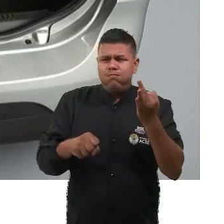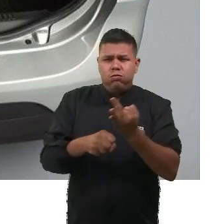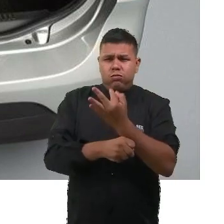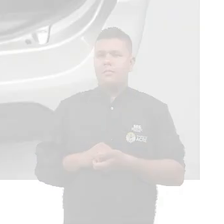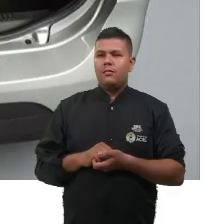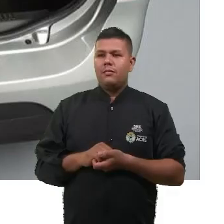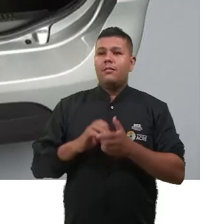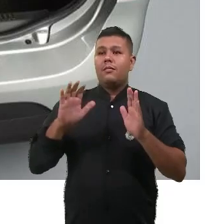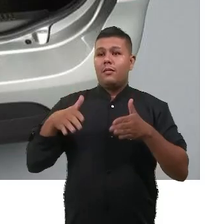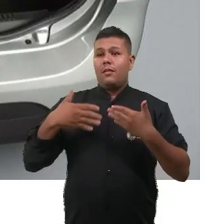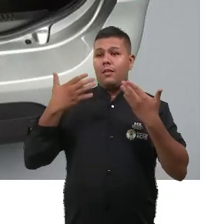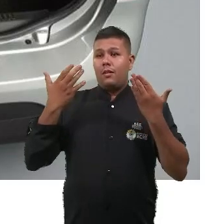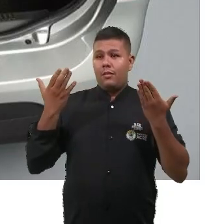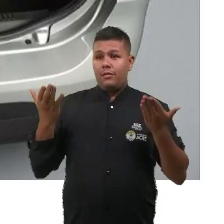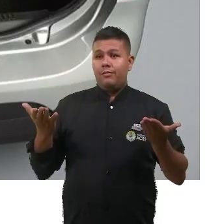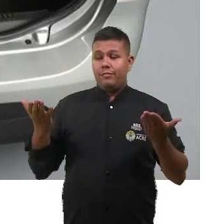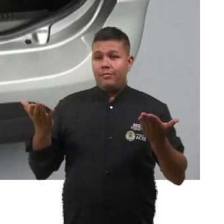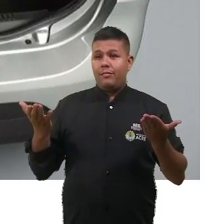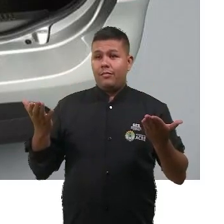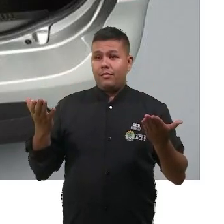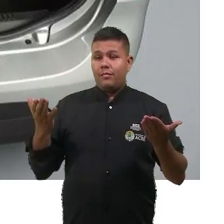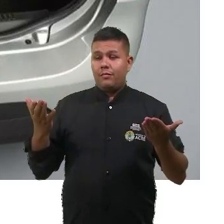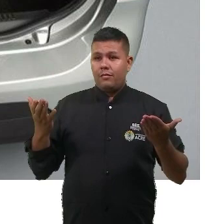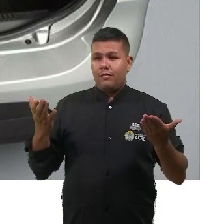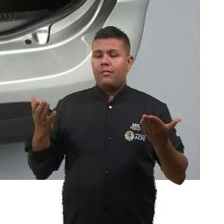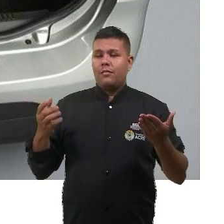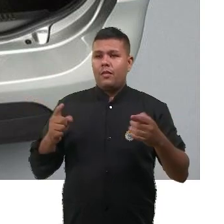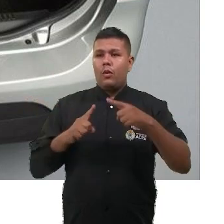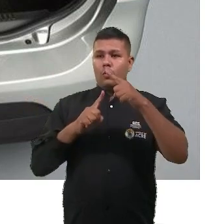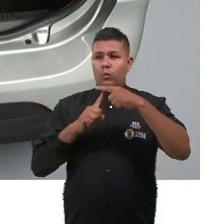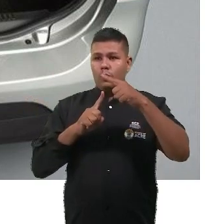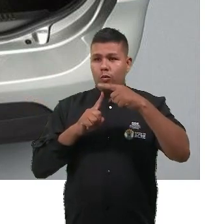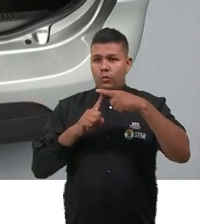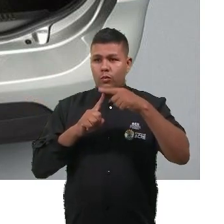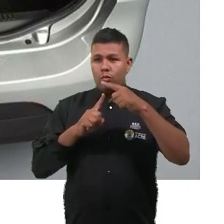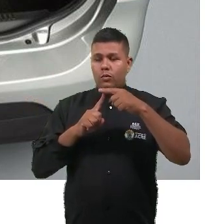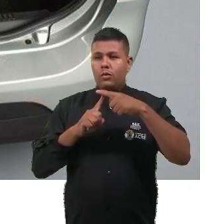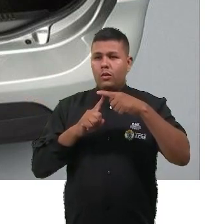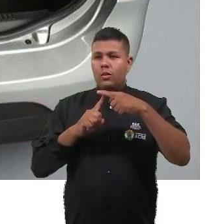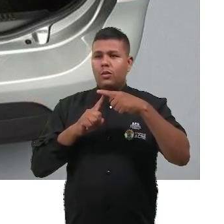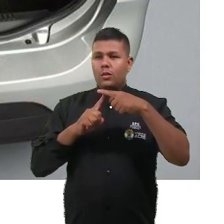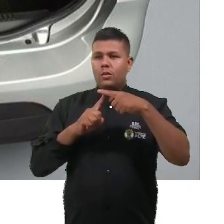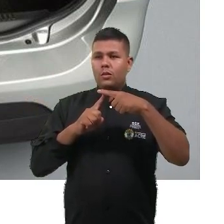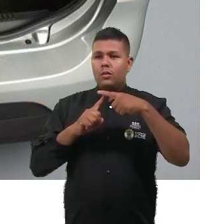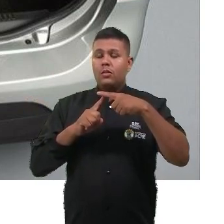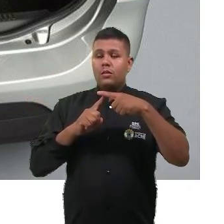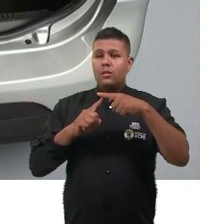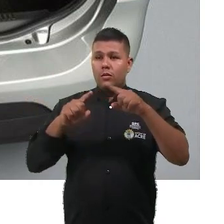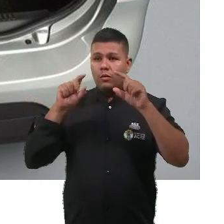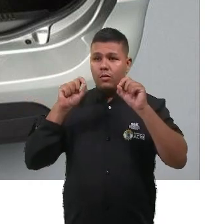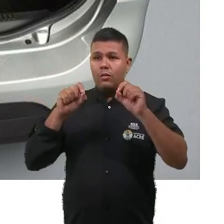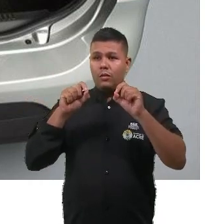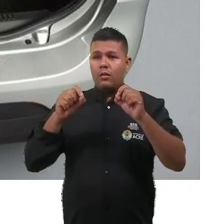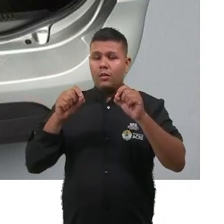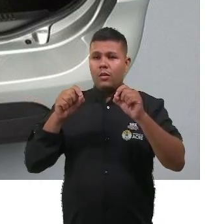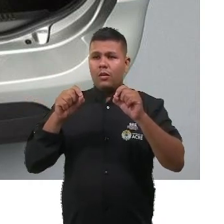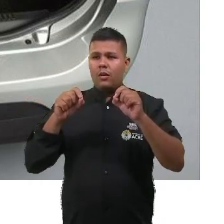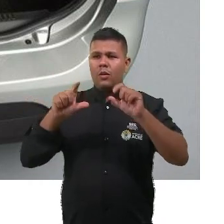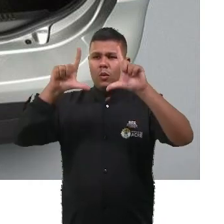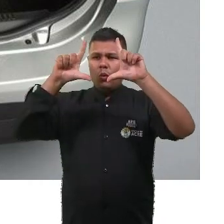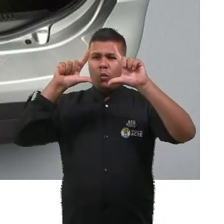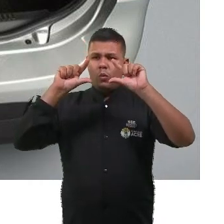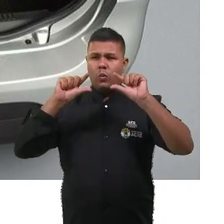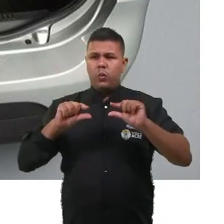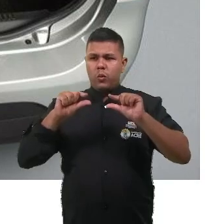a explosão. Então, pessoal, é uma fonte de combustível menos onerosa, onde o condutor ele vai gastar menos, mas ele corre